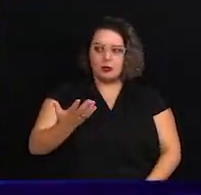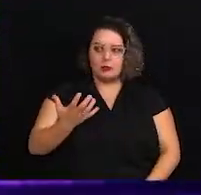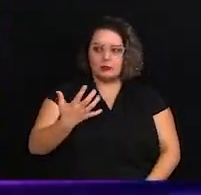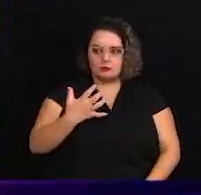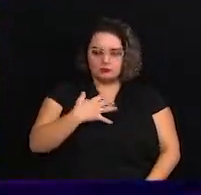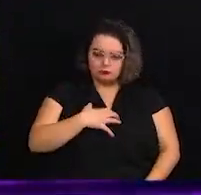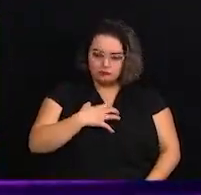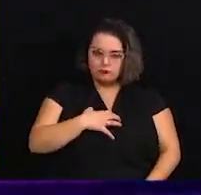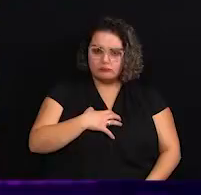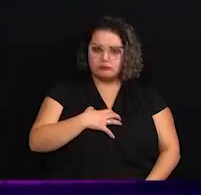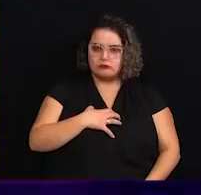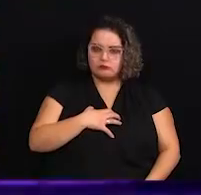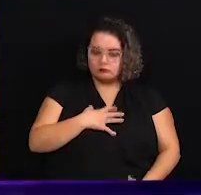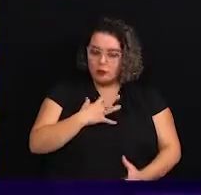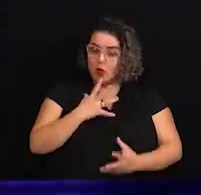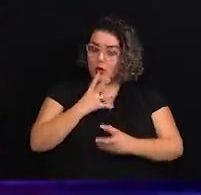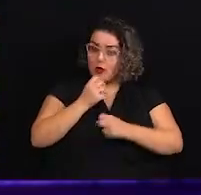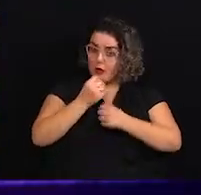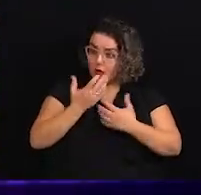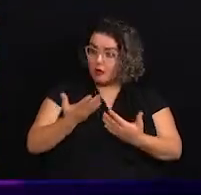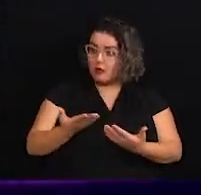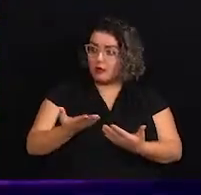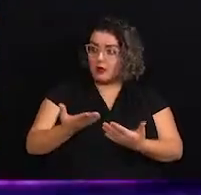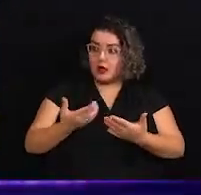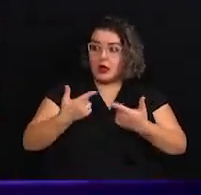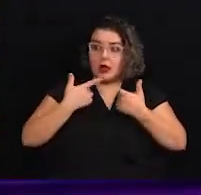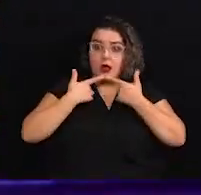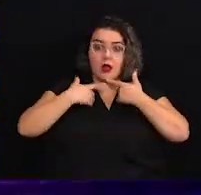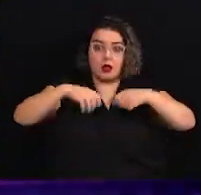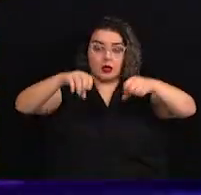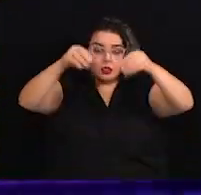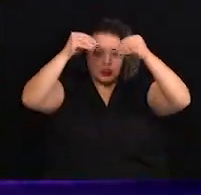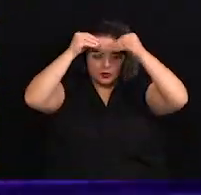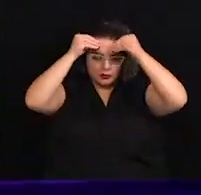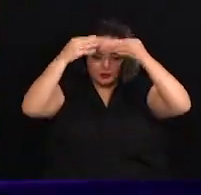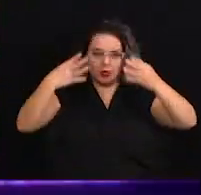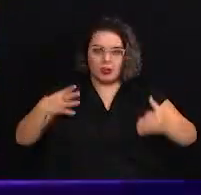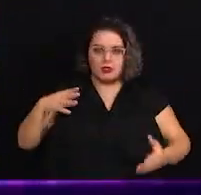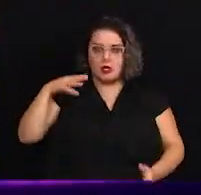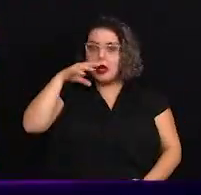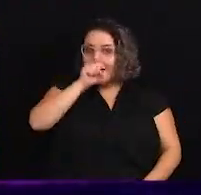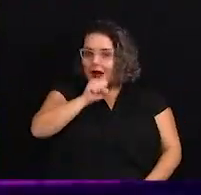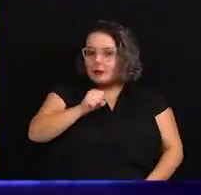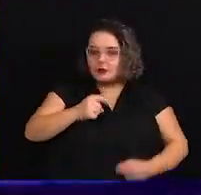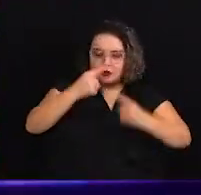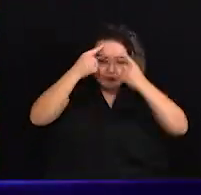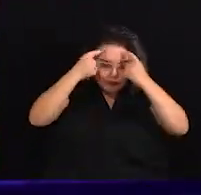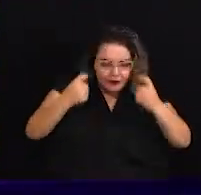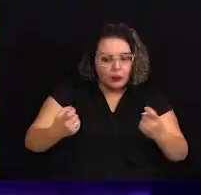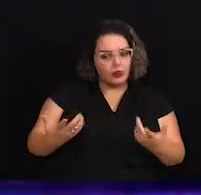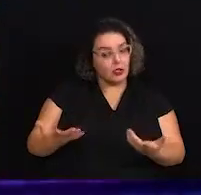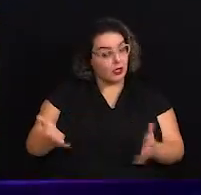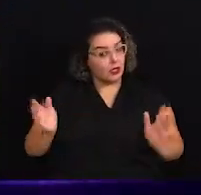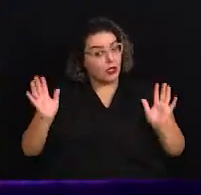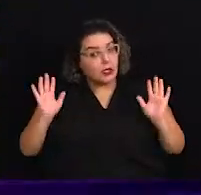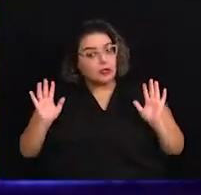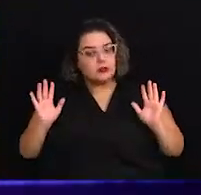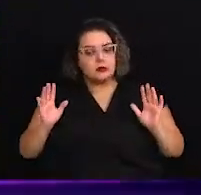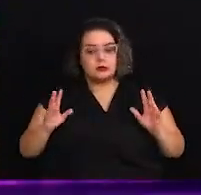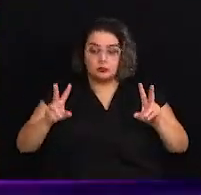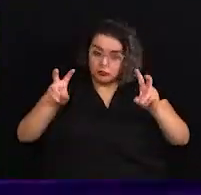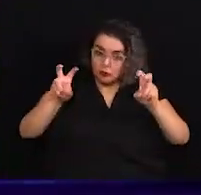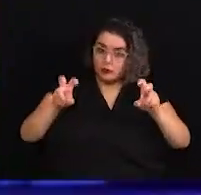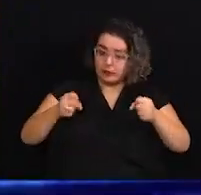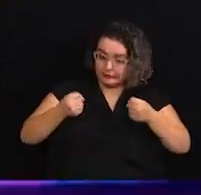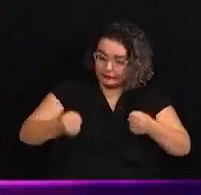sentiram como ponto forte isso, né? A linguagem ágil e ao mesmo tempo violenta, tratando de